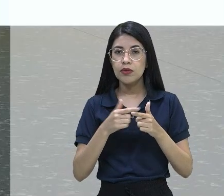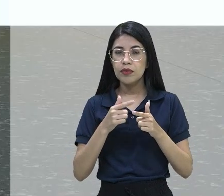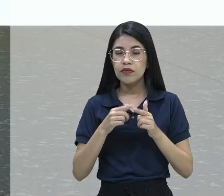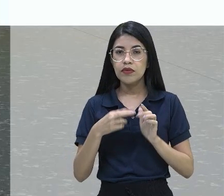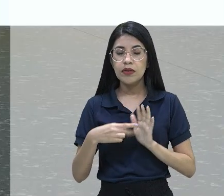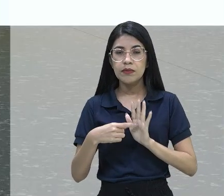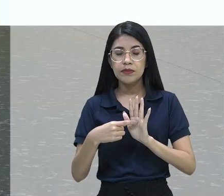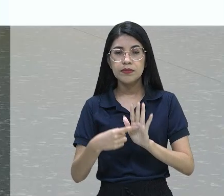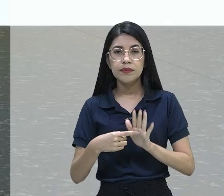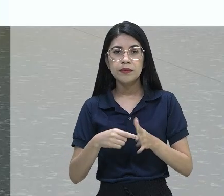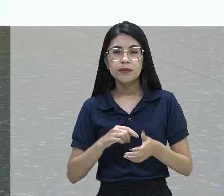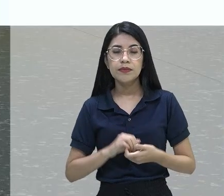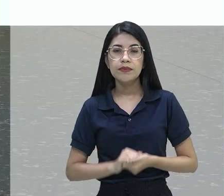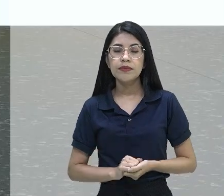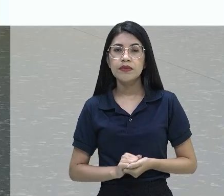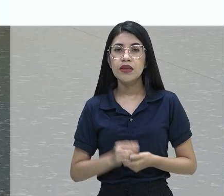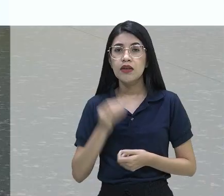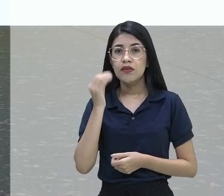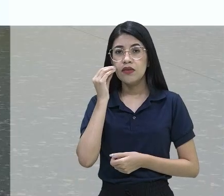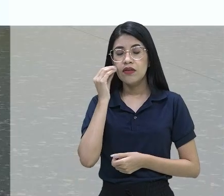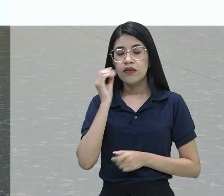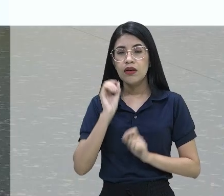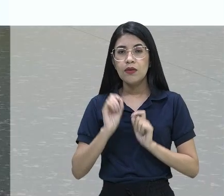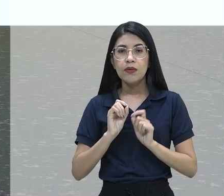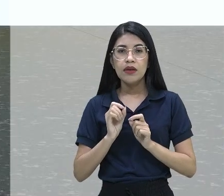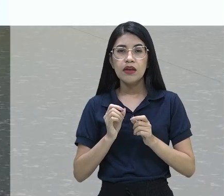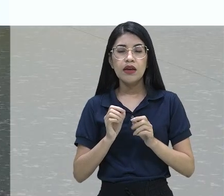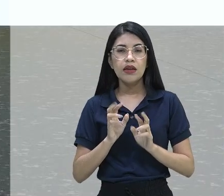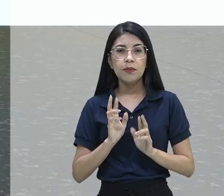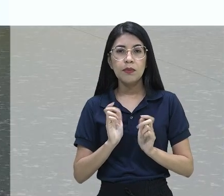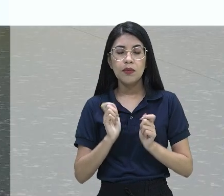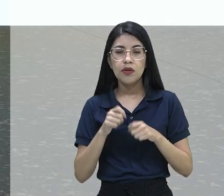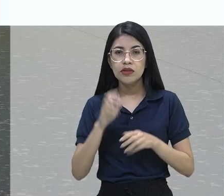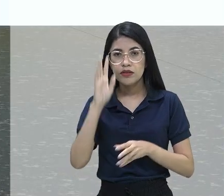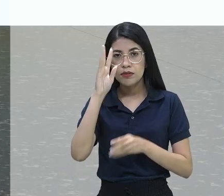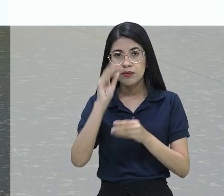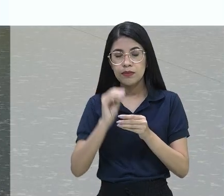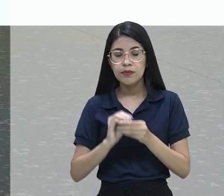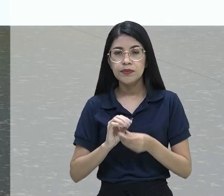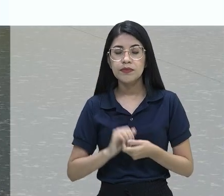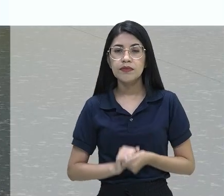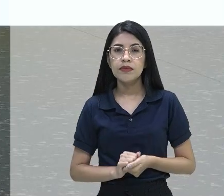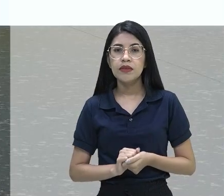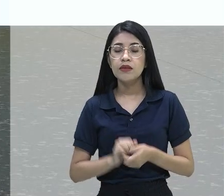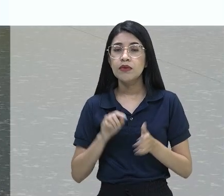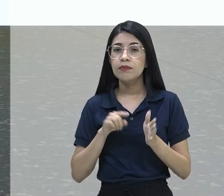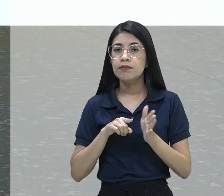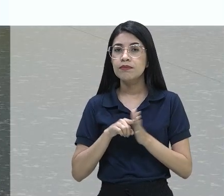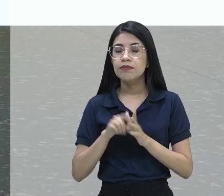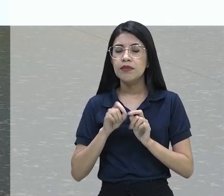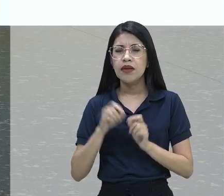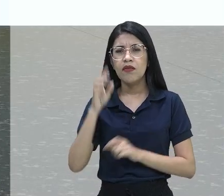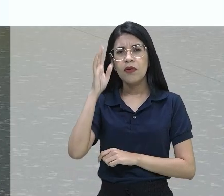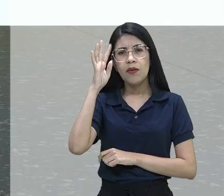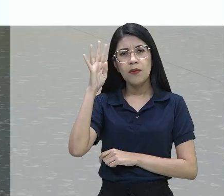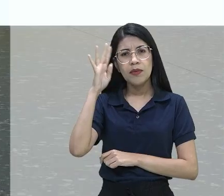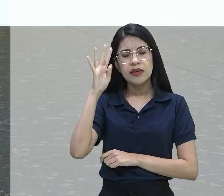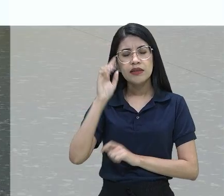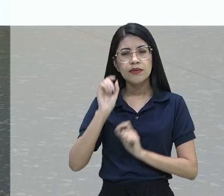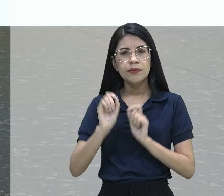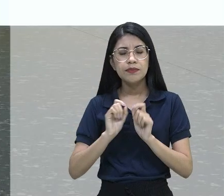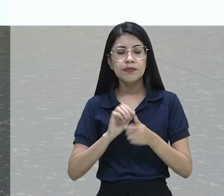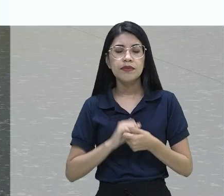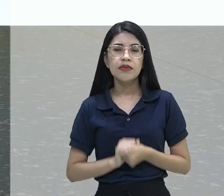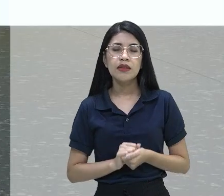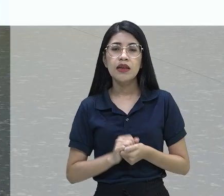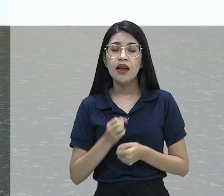né? E vamos ver aqui o que nos aguarda aqui. Olha só, temos aqui a primeira pergunta. Vamos pensar um pouco? Pergunta: se o número